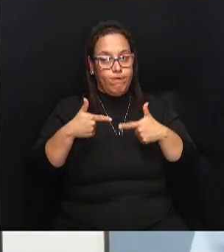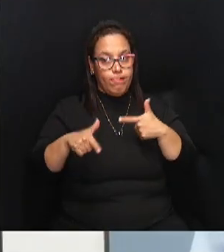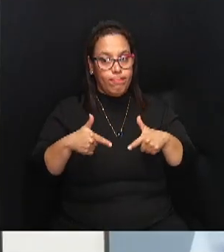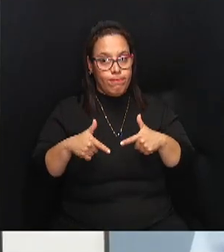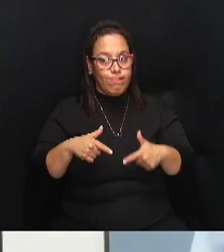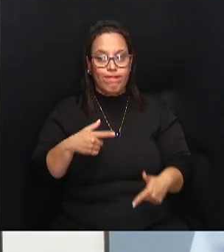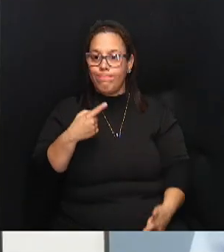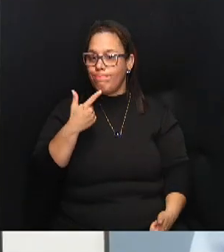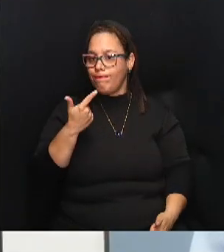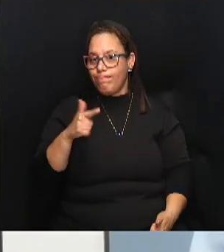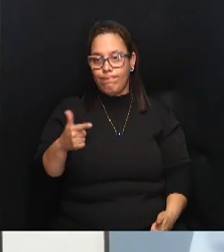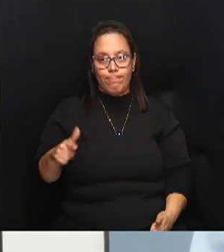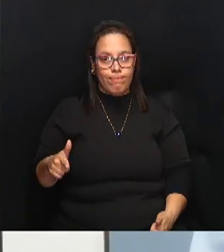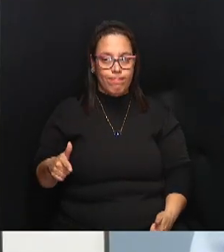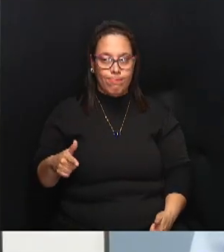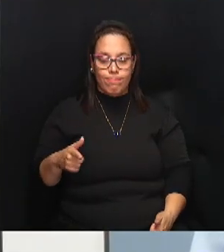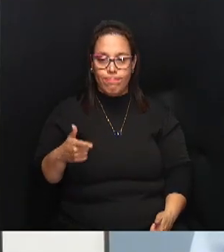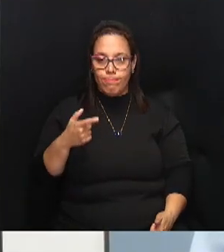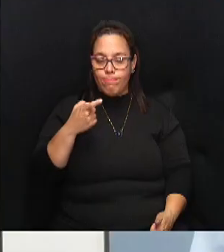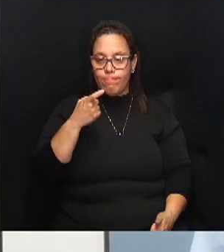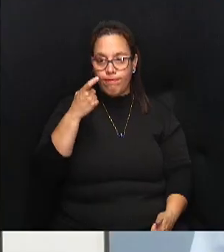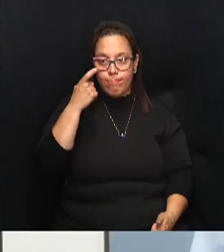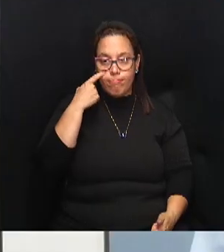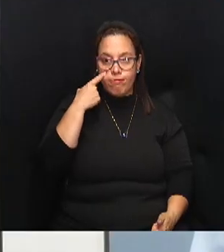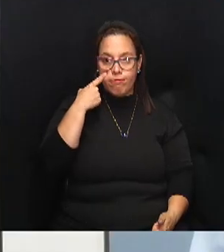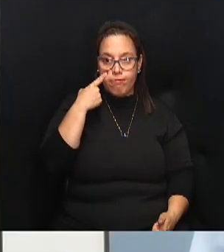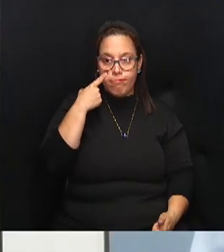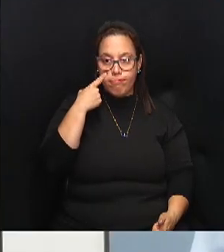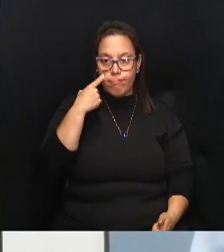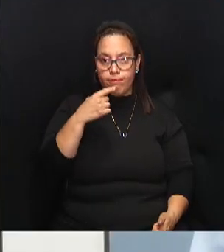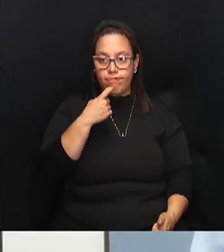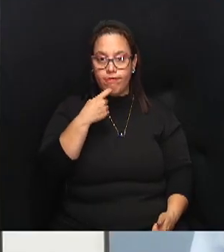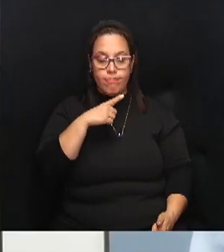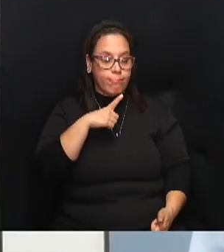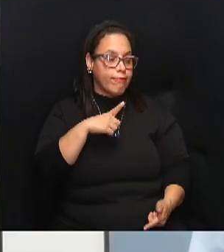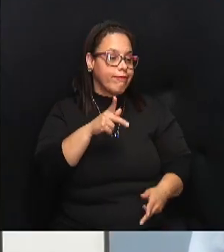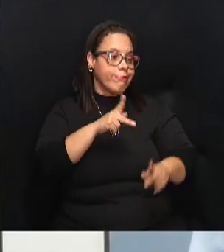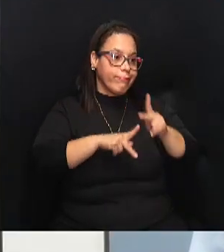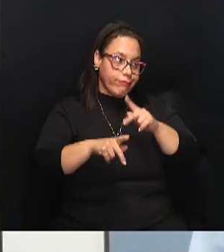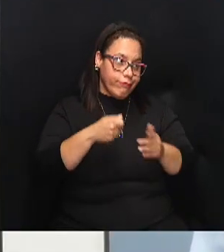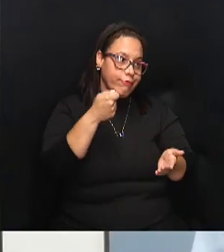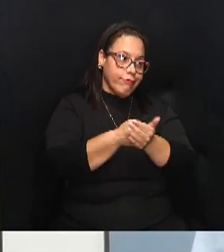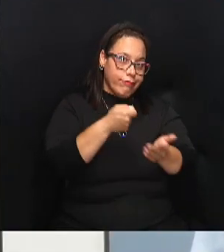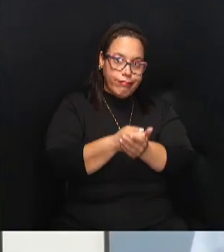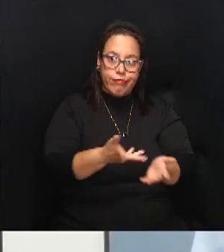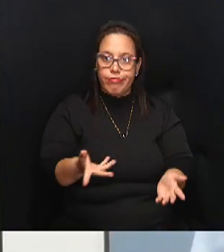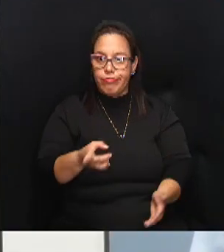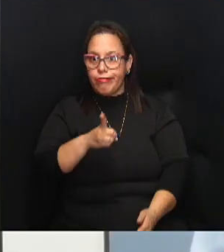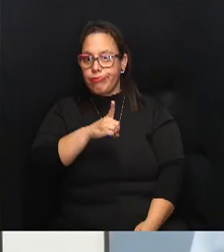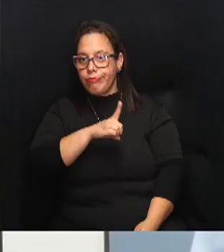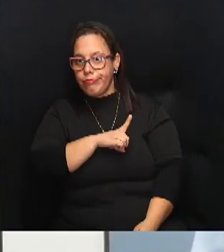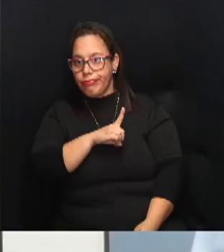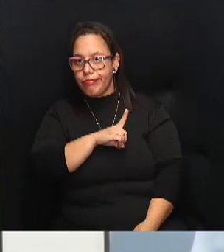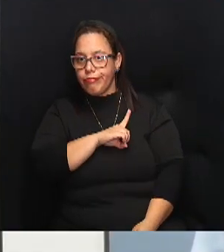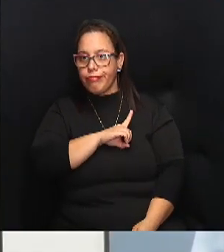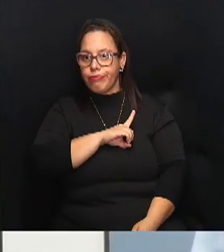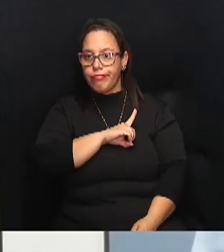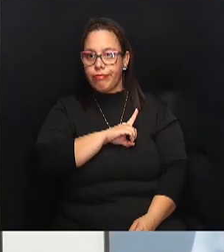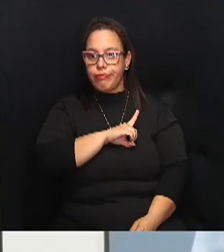não vê na cidade de Campinas, e que a população cobra demais a gente, né? Então, a atividade delegada